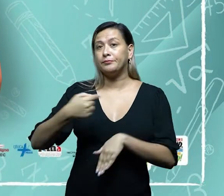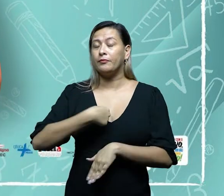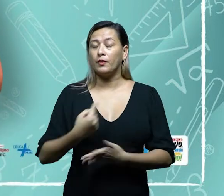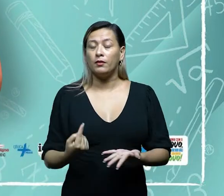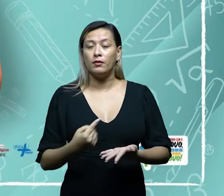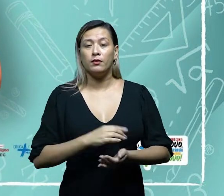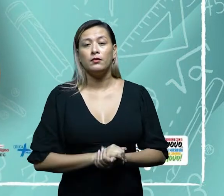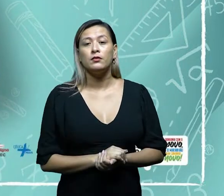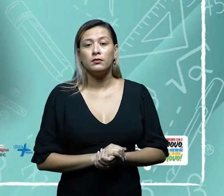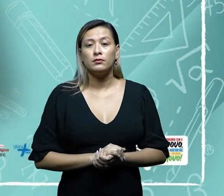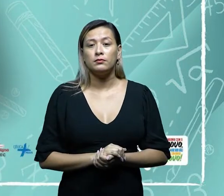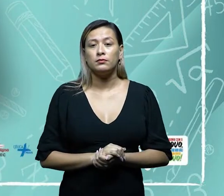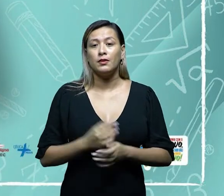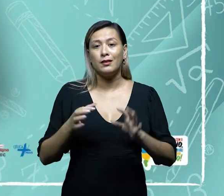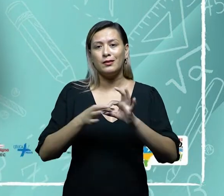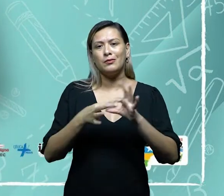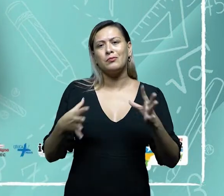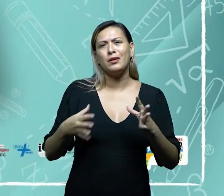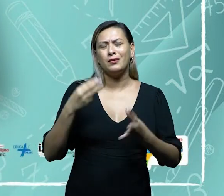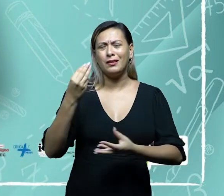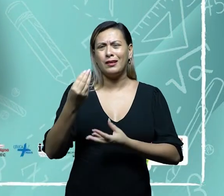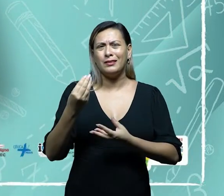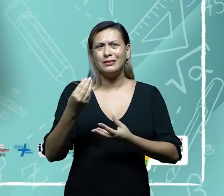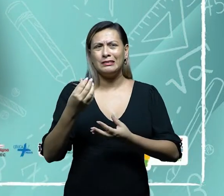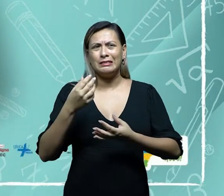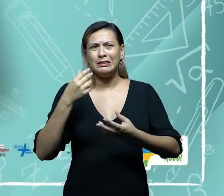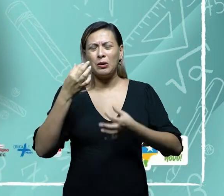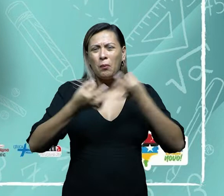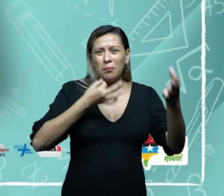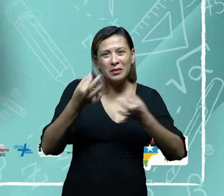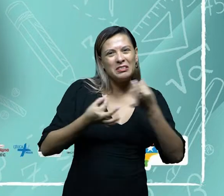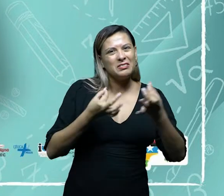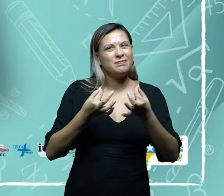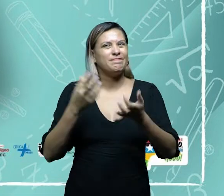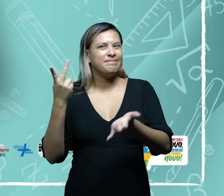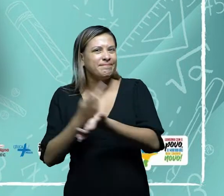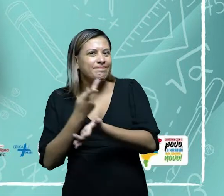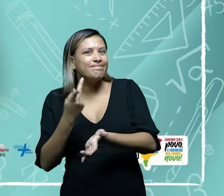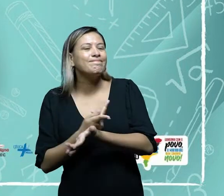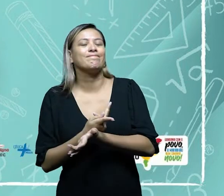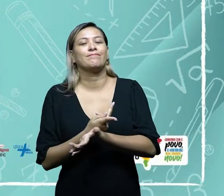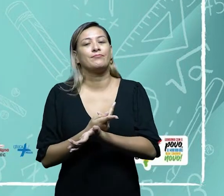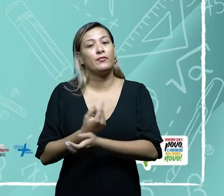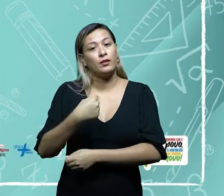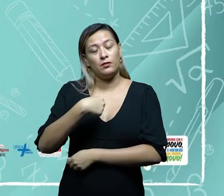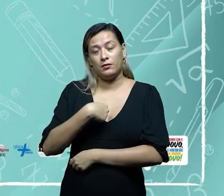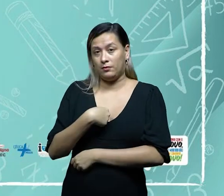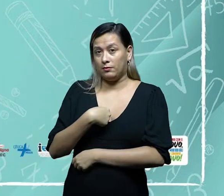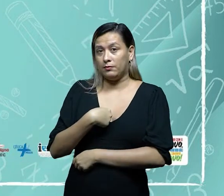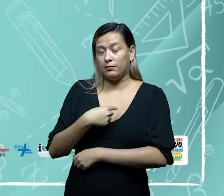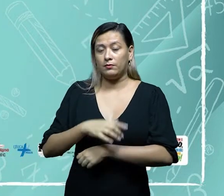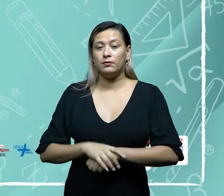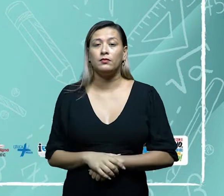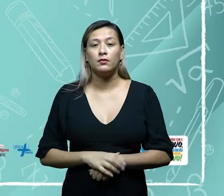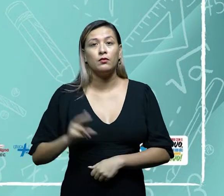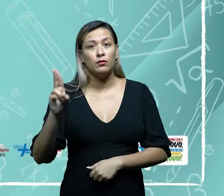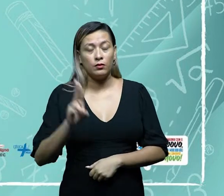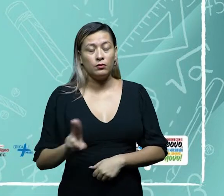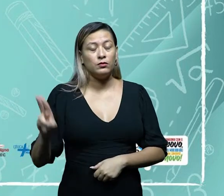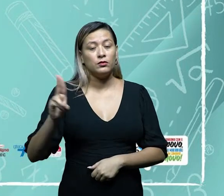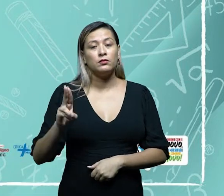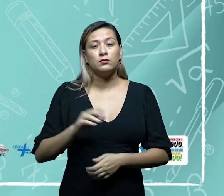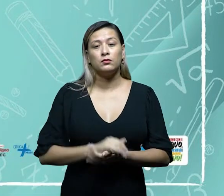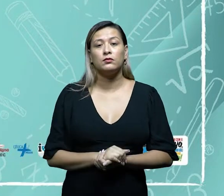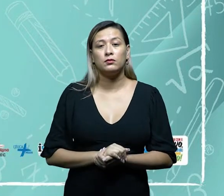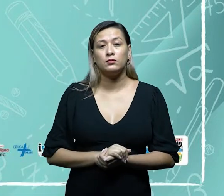de expressão de forma equivocada, né? Então, eu vou lá, utilizando-se da minha liberdade de